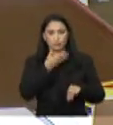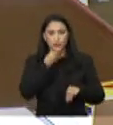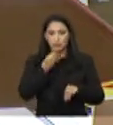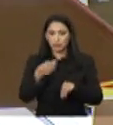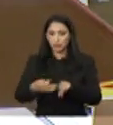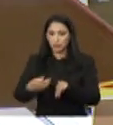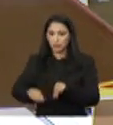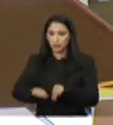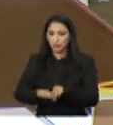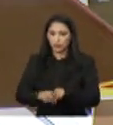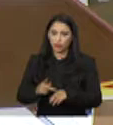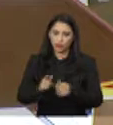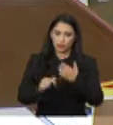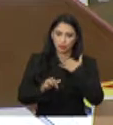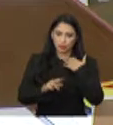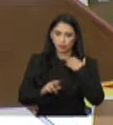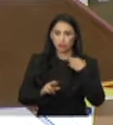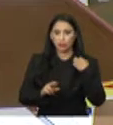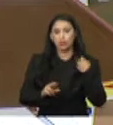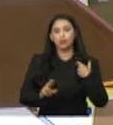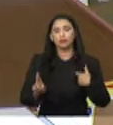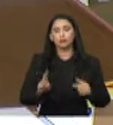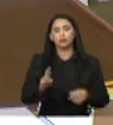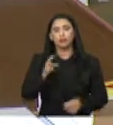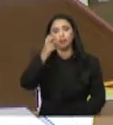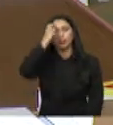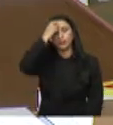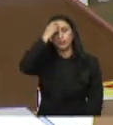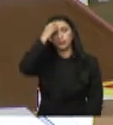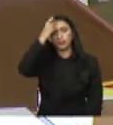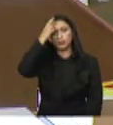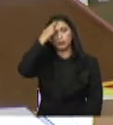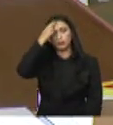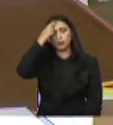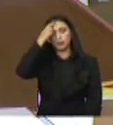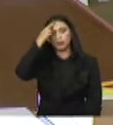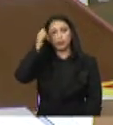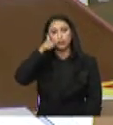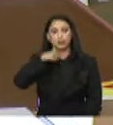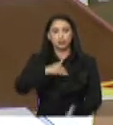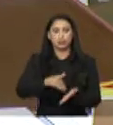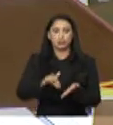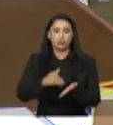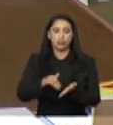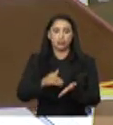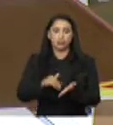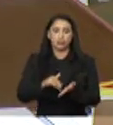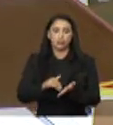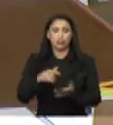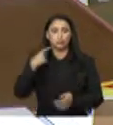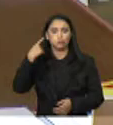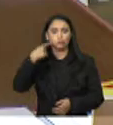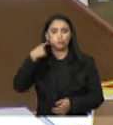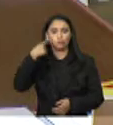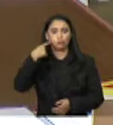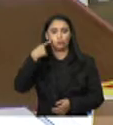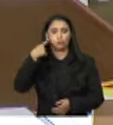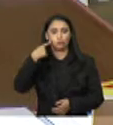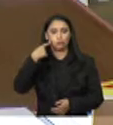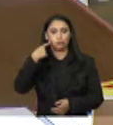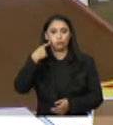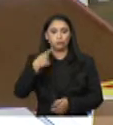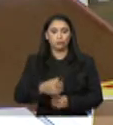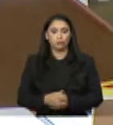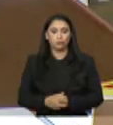esquerda ponta da mesa do secretário da seção tem pele morena